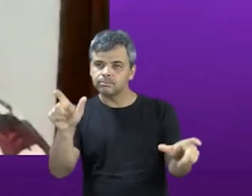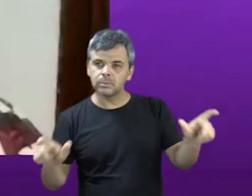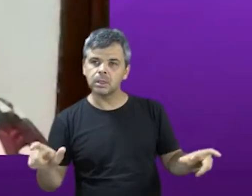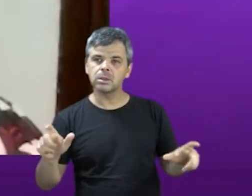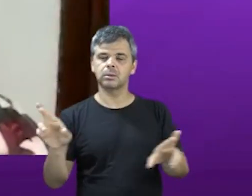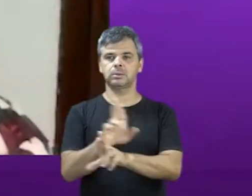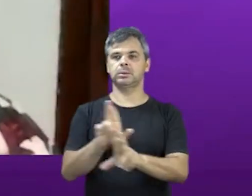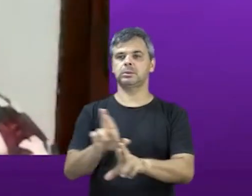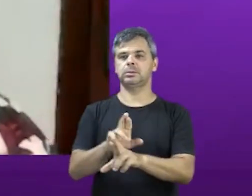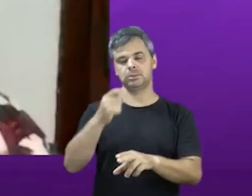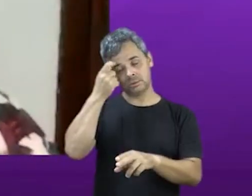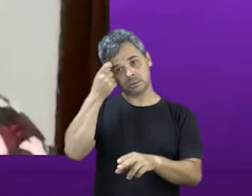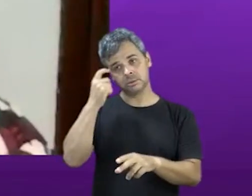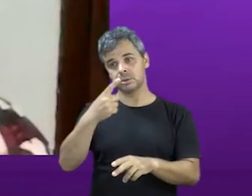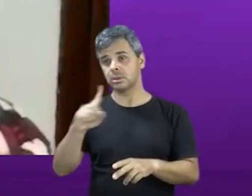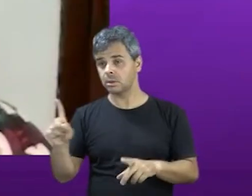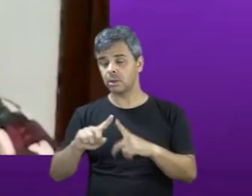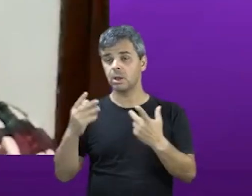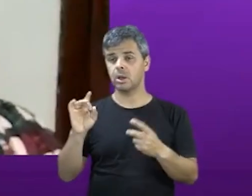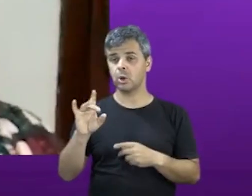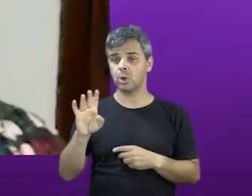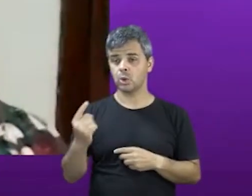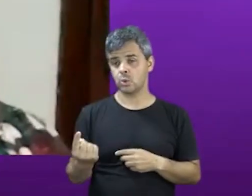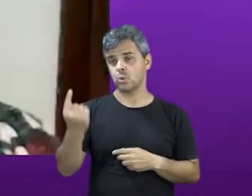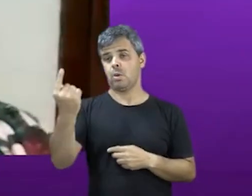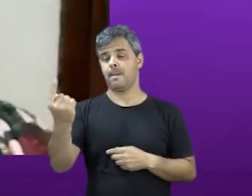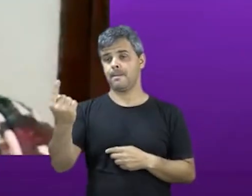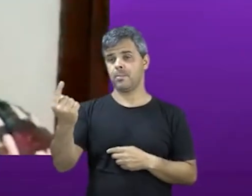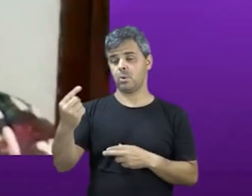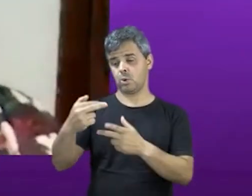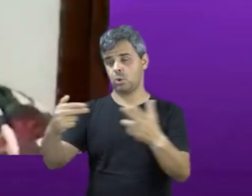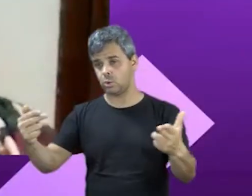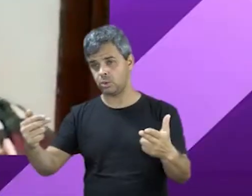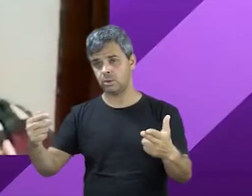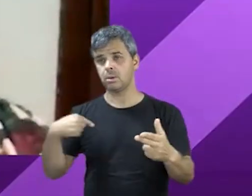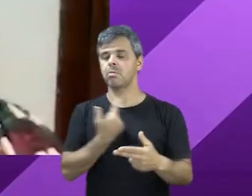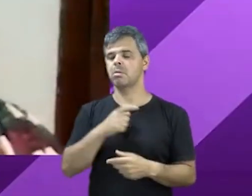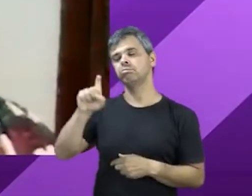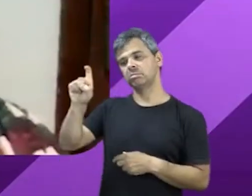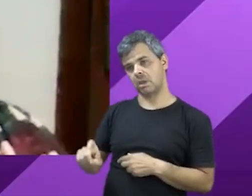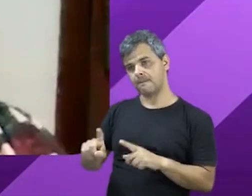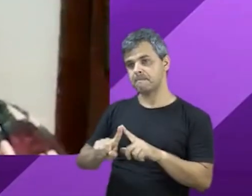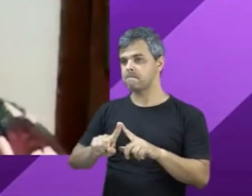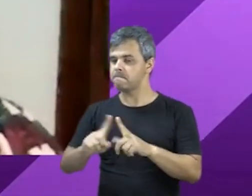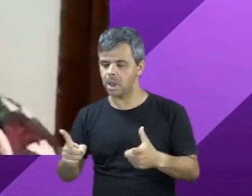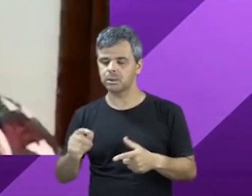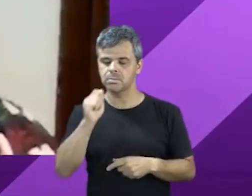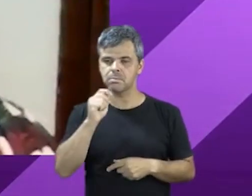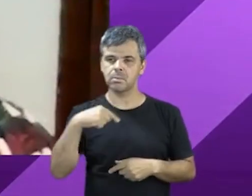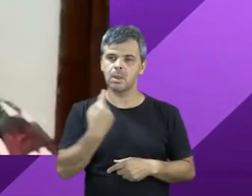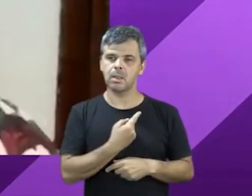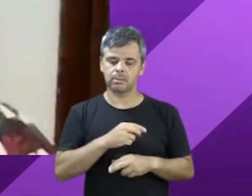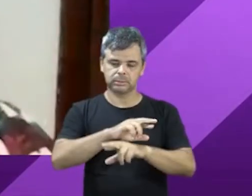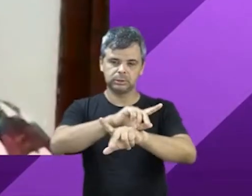gente se relaciona. Então, nós não podemos ser só uma única e exclusiva coisa. Podemos até ser, mas ainda assim vamos ser